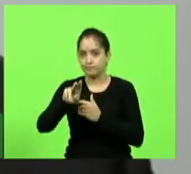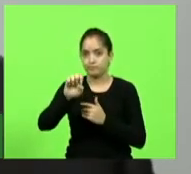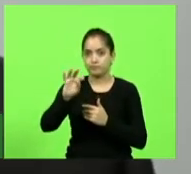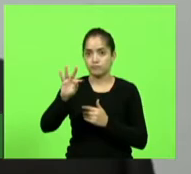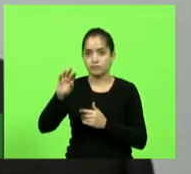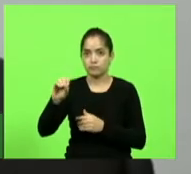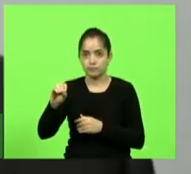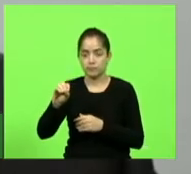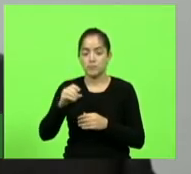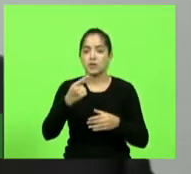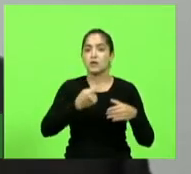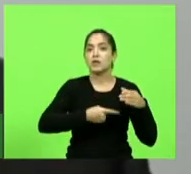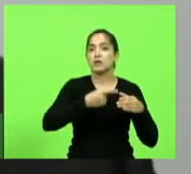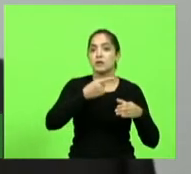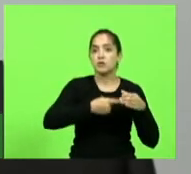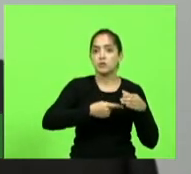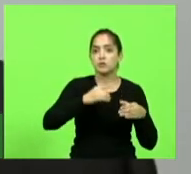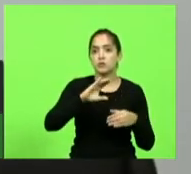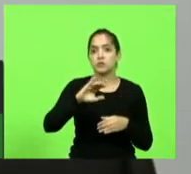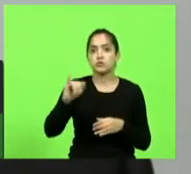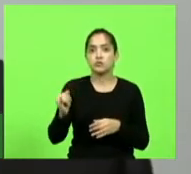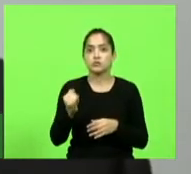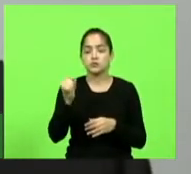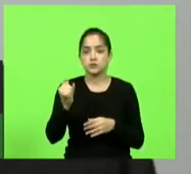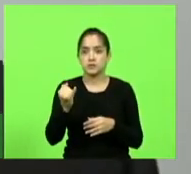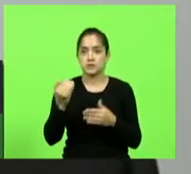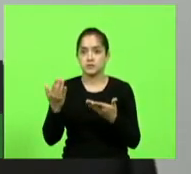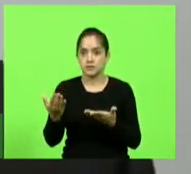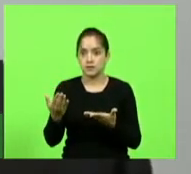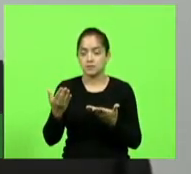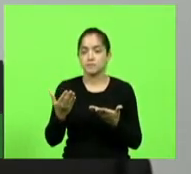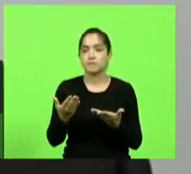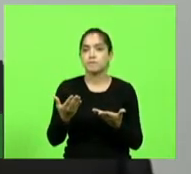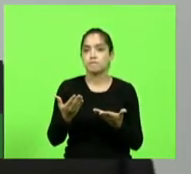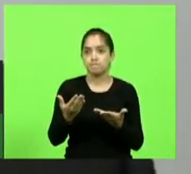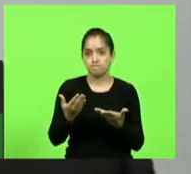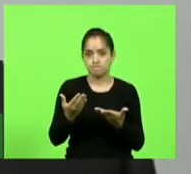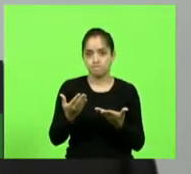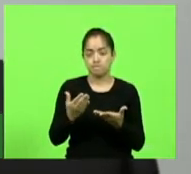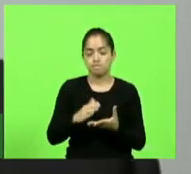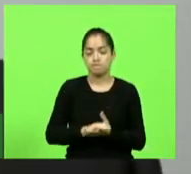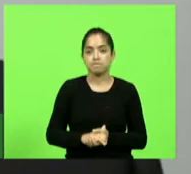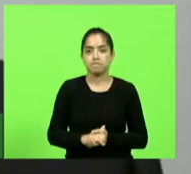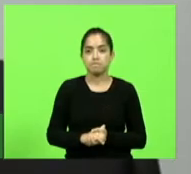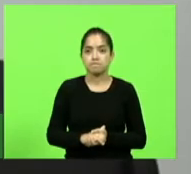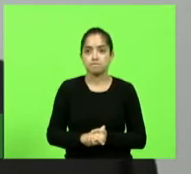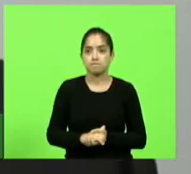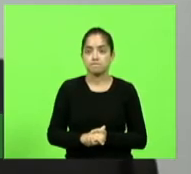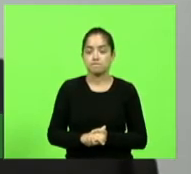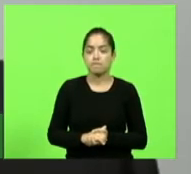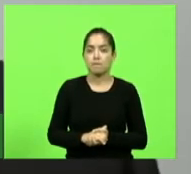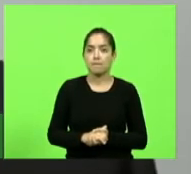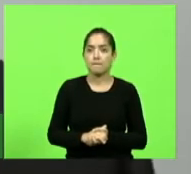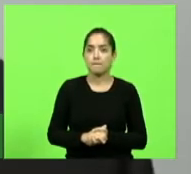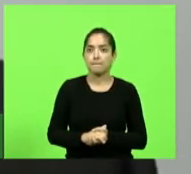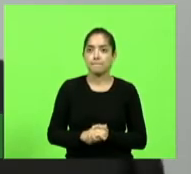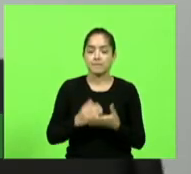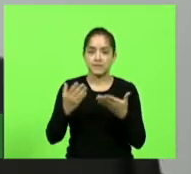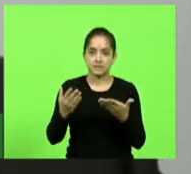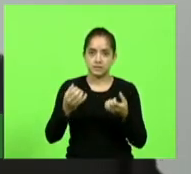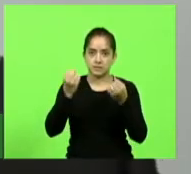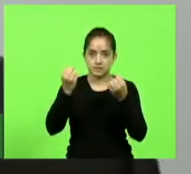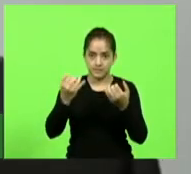a Comissão de Constituição e Justiça, assim também entendeu. Diante dessa